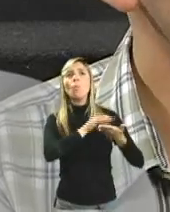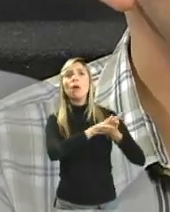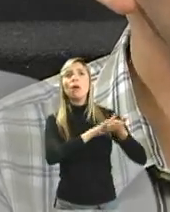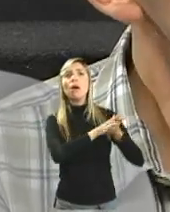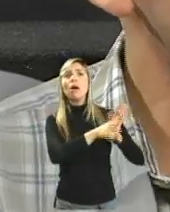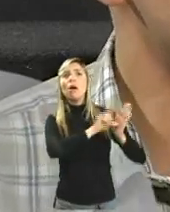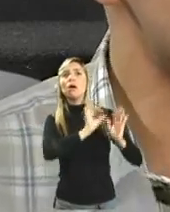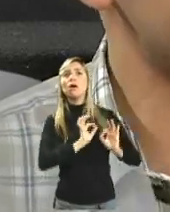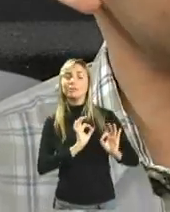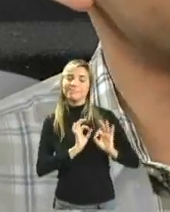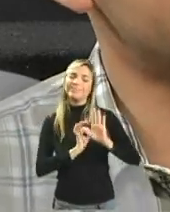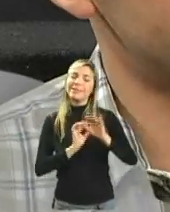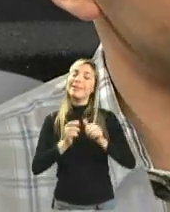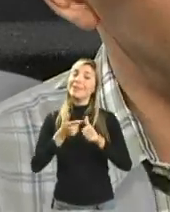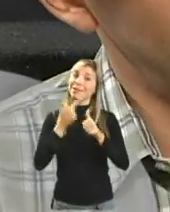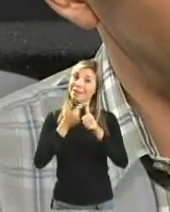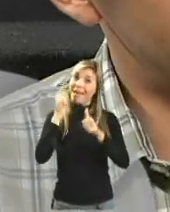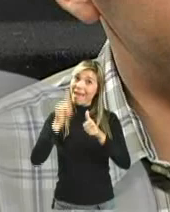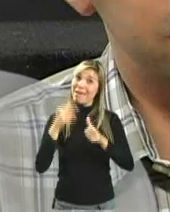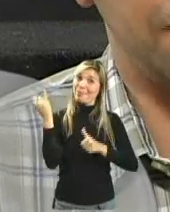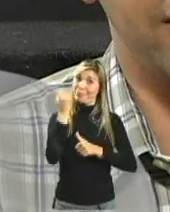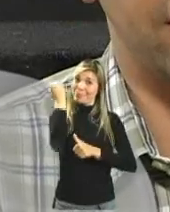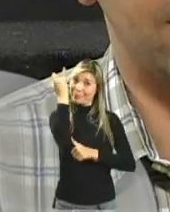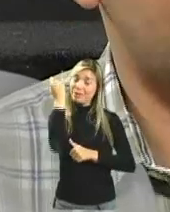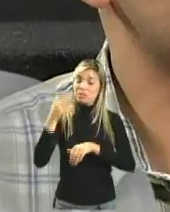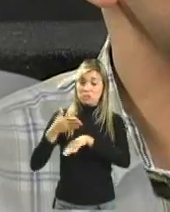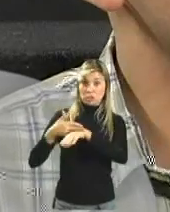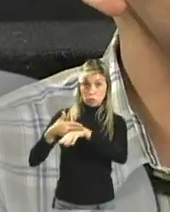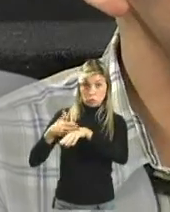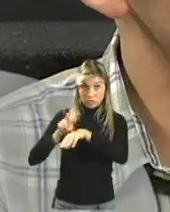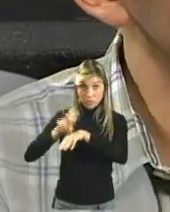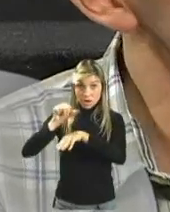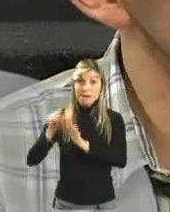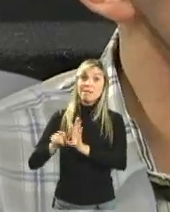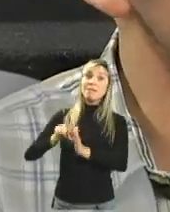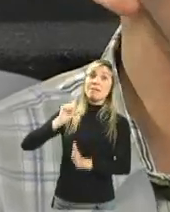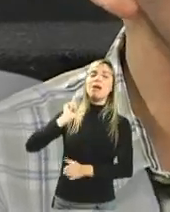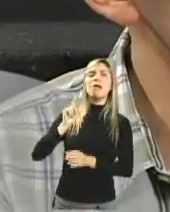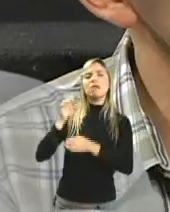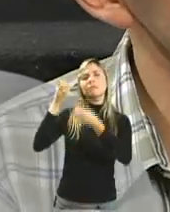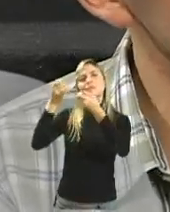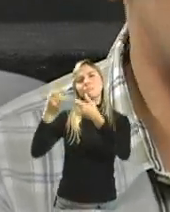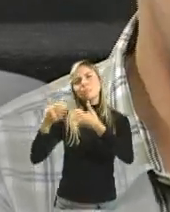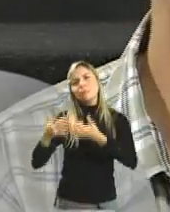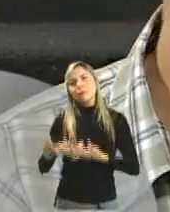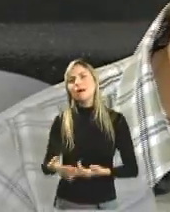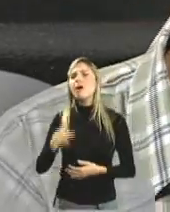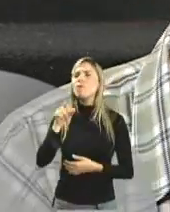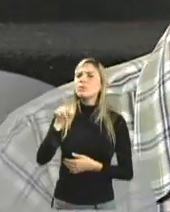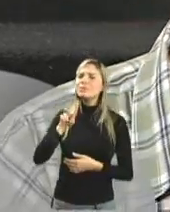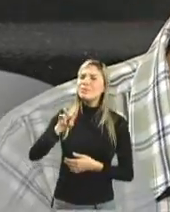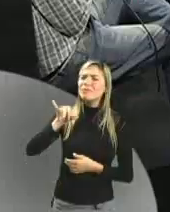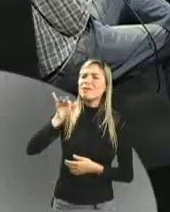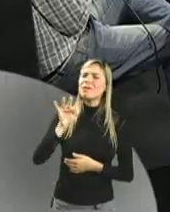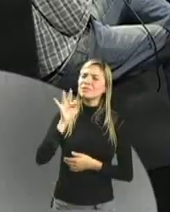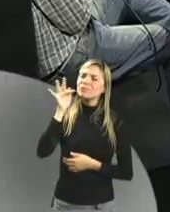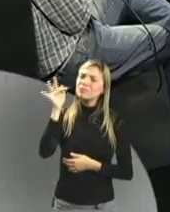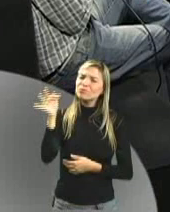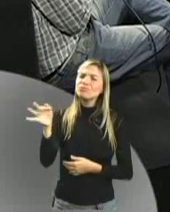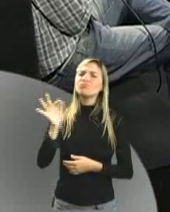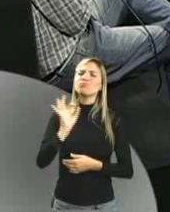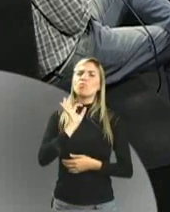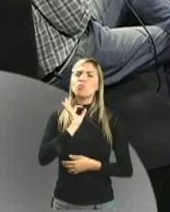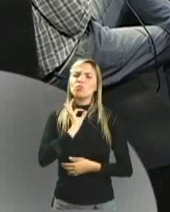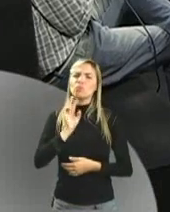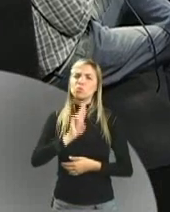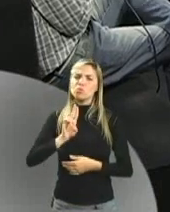fase anterior à cirurgia, em que fosse apresentado a ele todos esses dispositivos, ou pelo menos parte deles, e